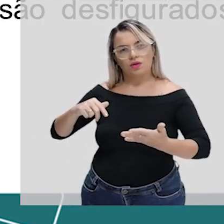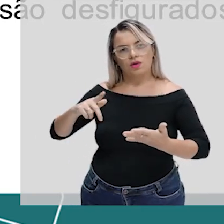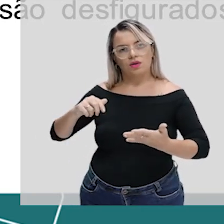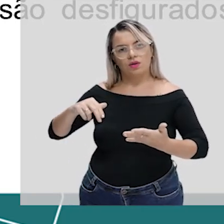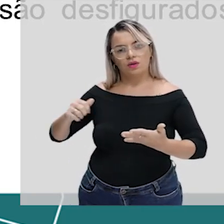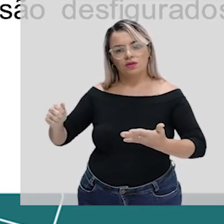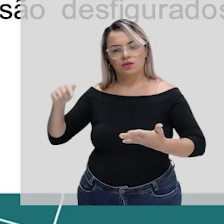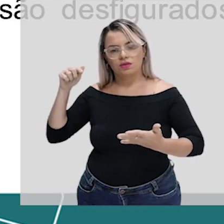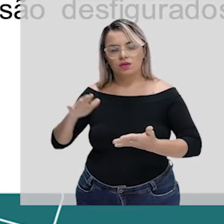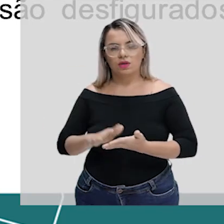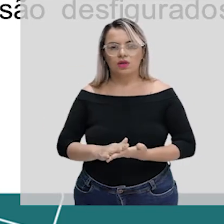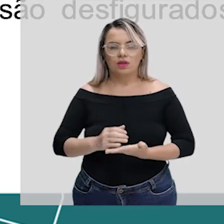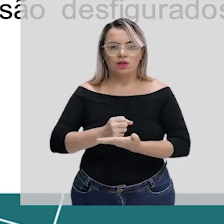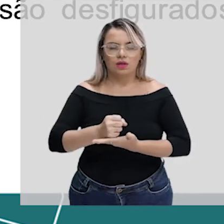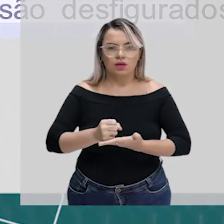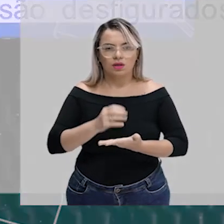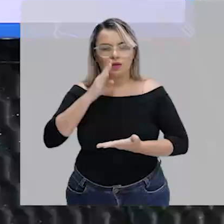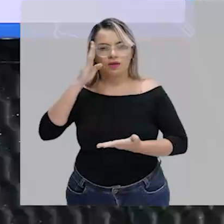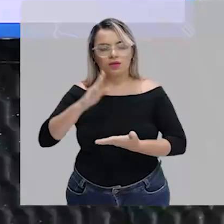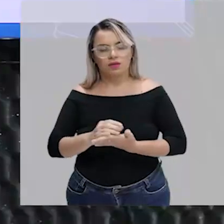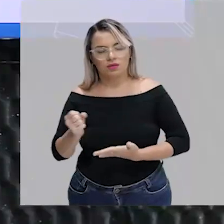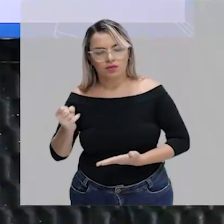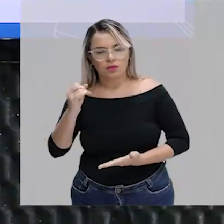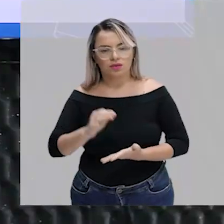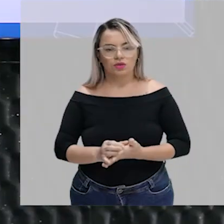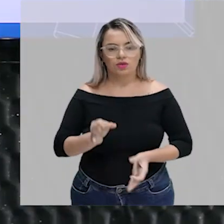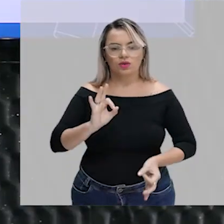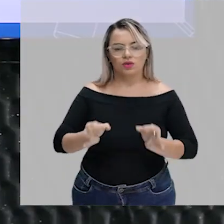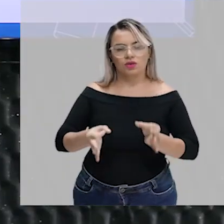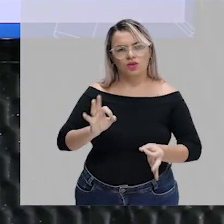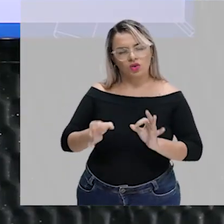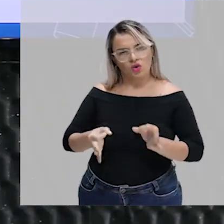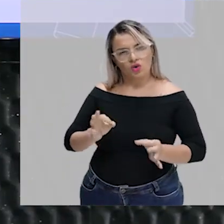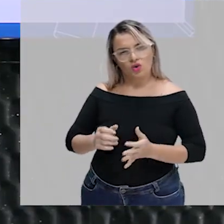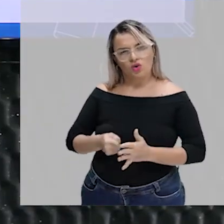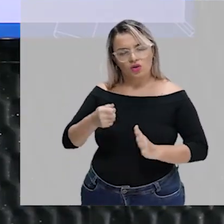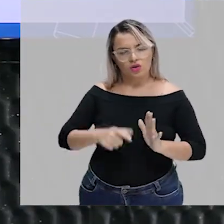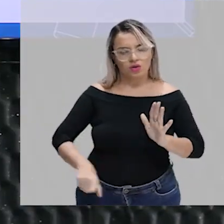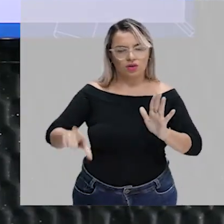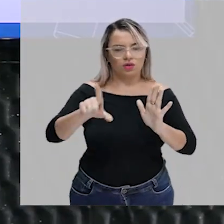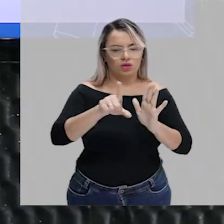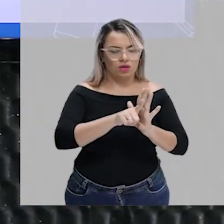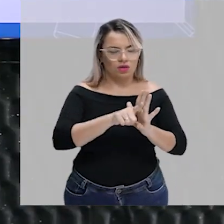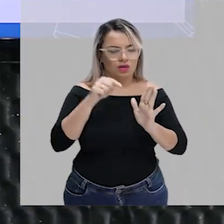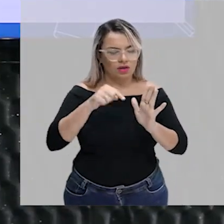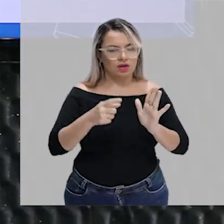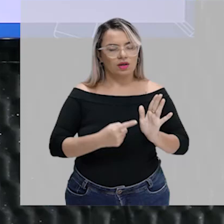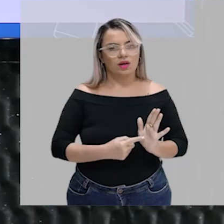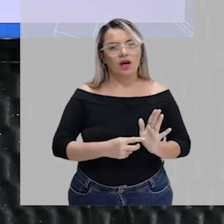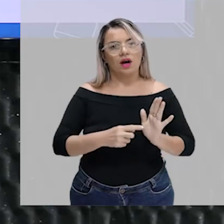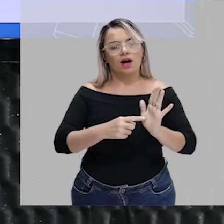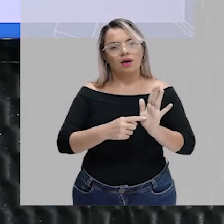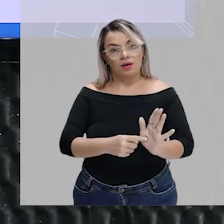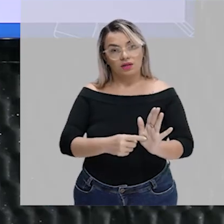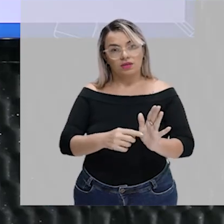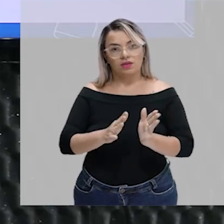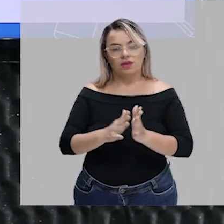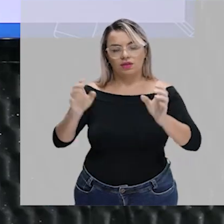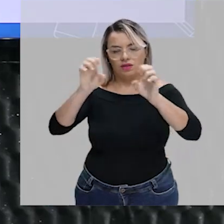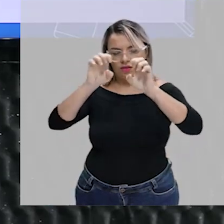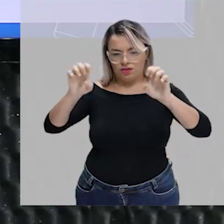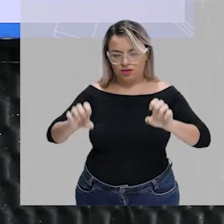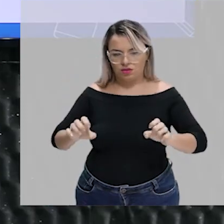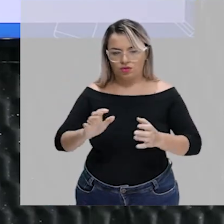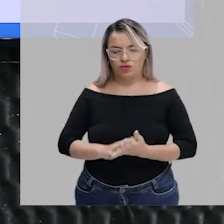bases jurídico-legais do Estado brasileiro. É lá que se apresenta a estrutura do Estado brasileiro